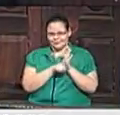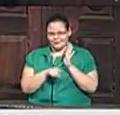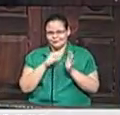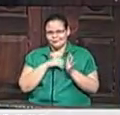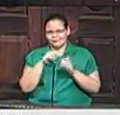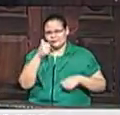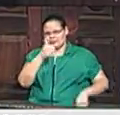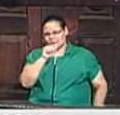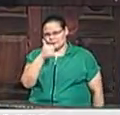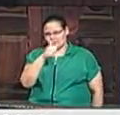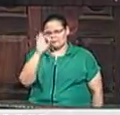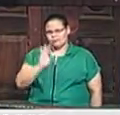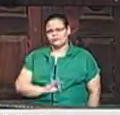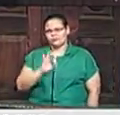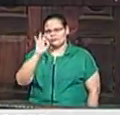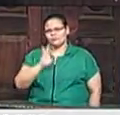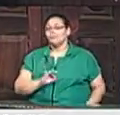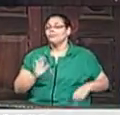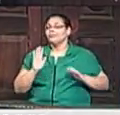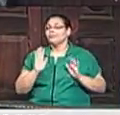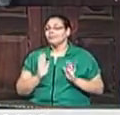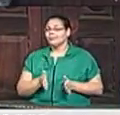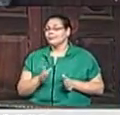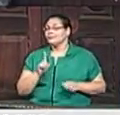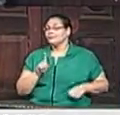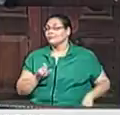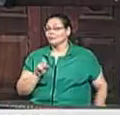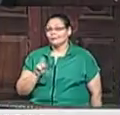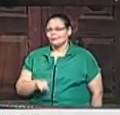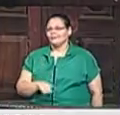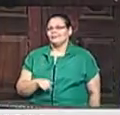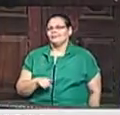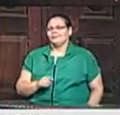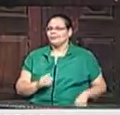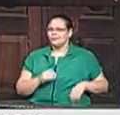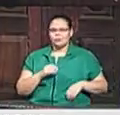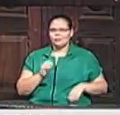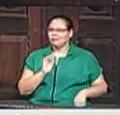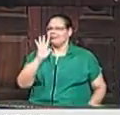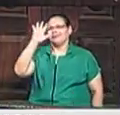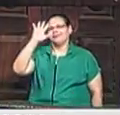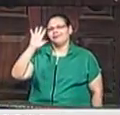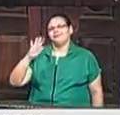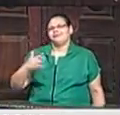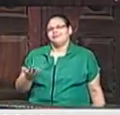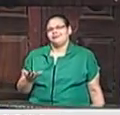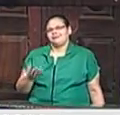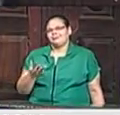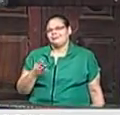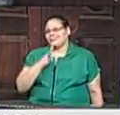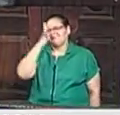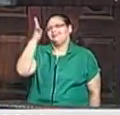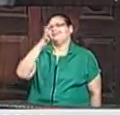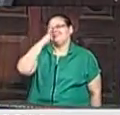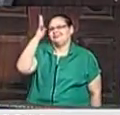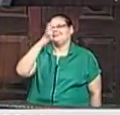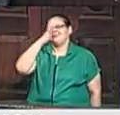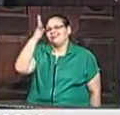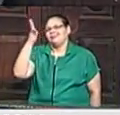11% já é uma contribuição extorsiva, já é um